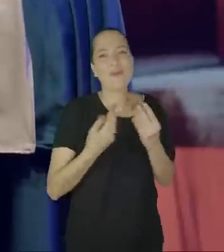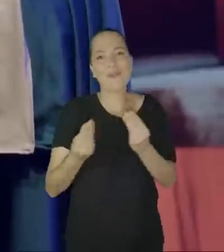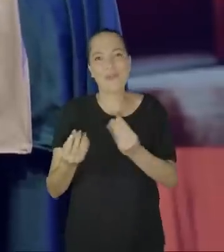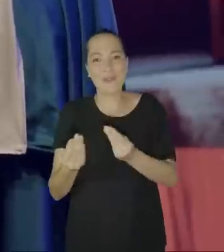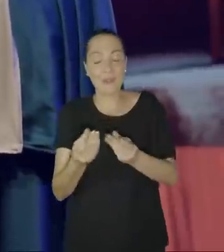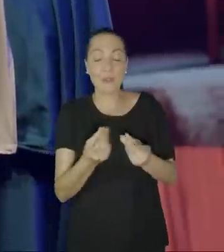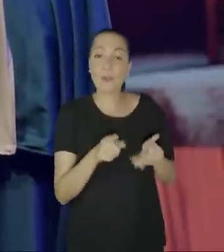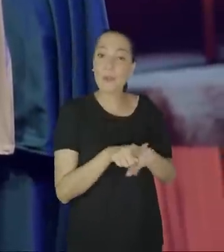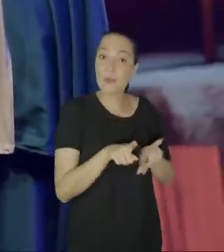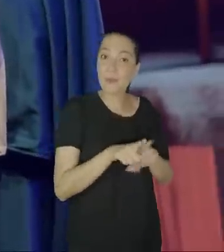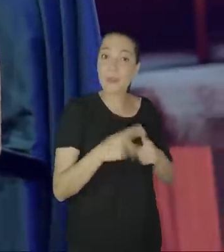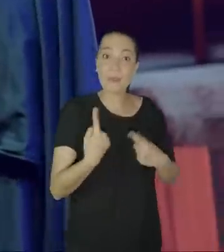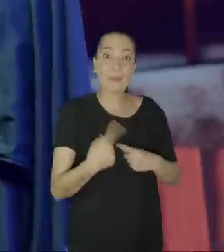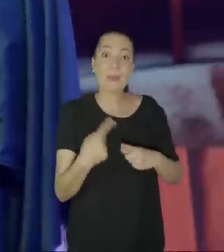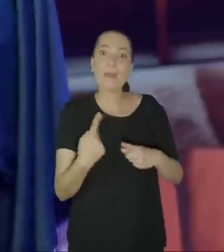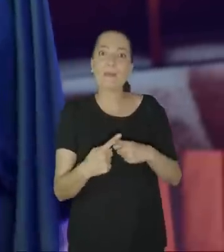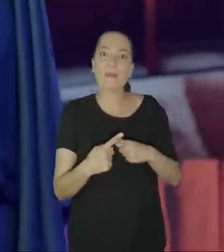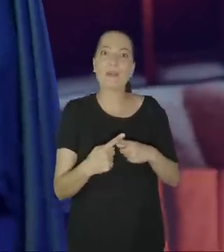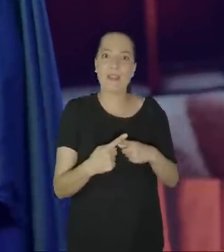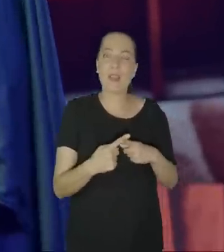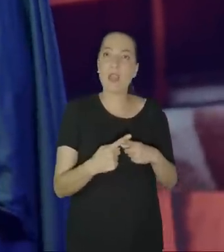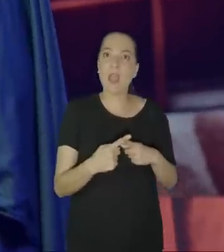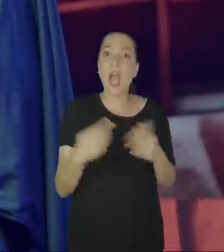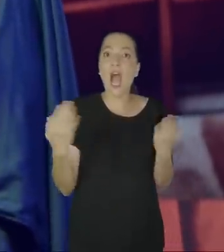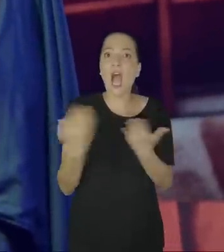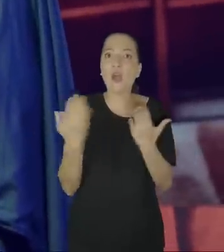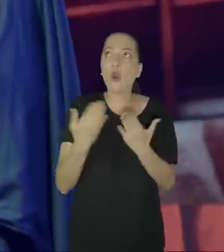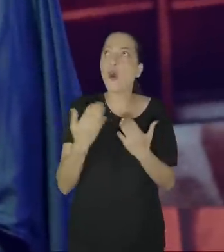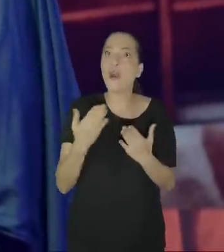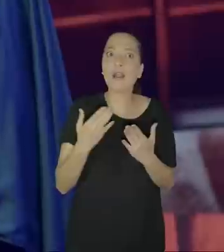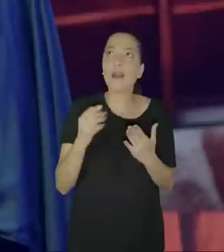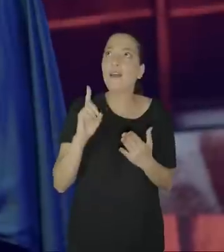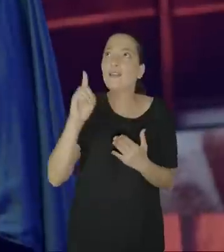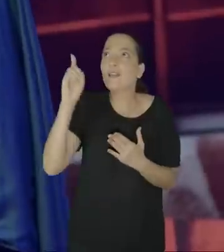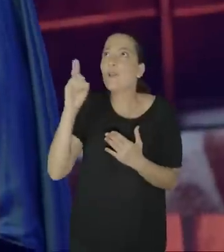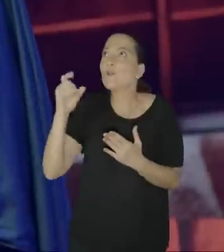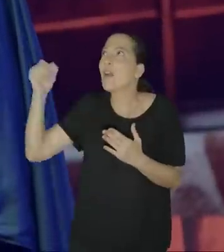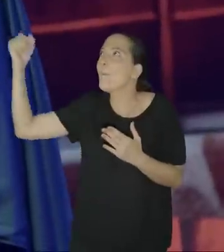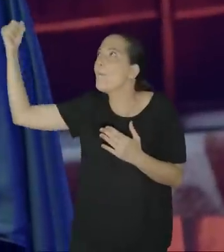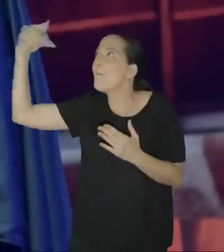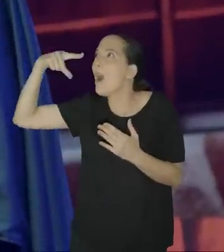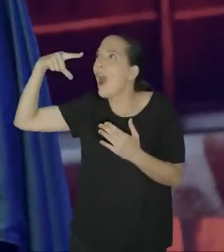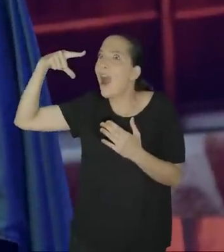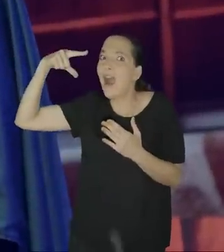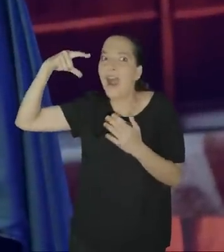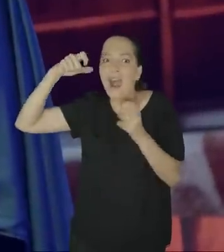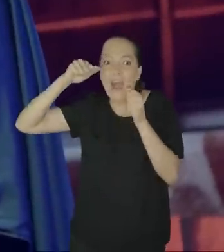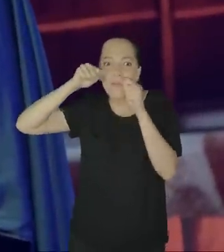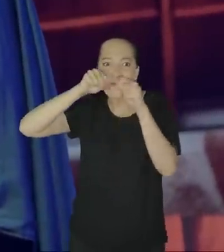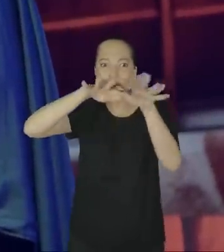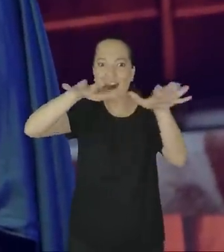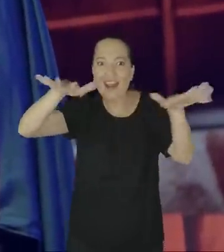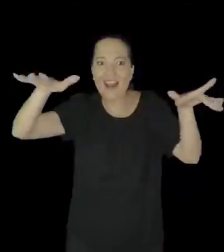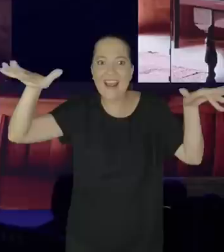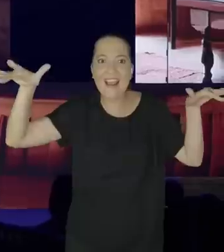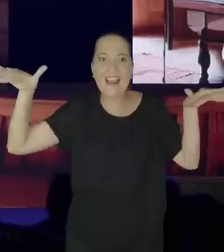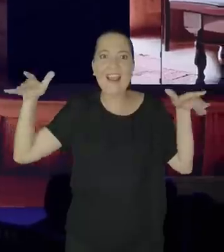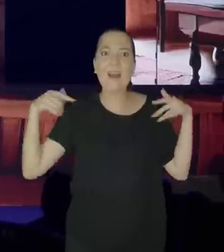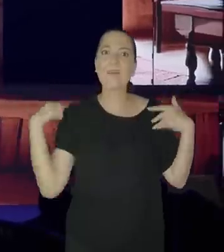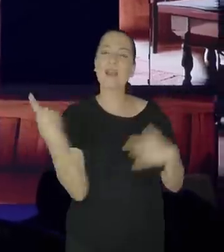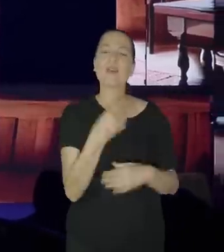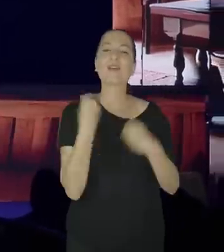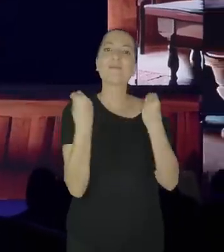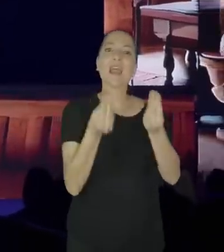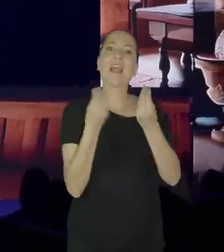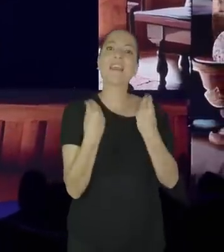E porque o sol divino está prestes a brilhar sobre nós, para dar a luz